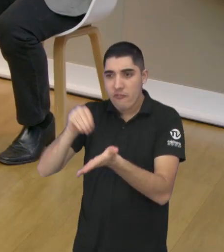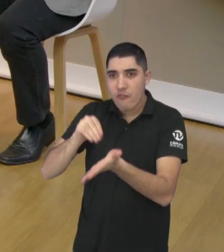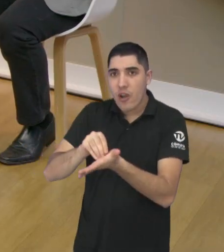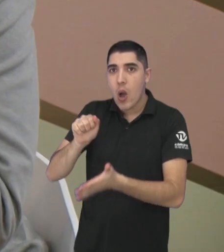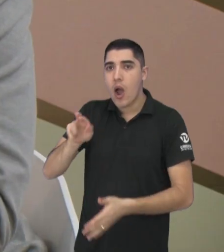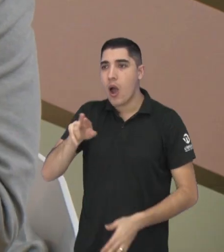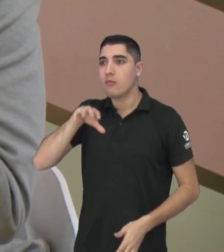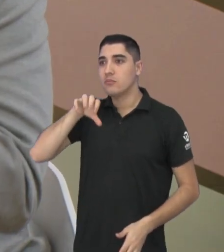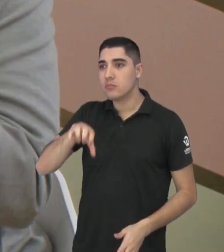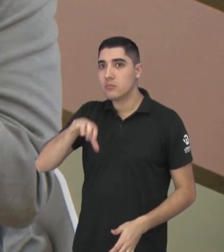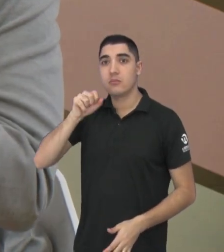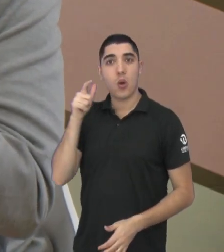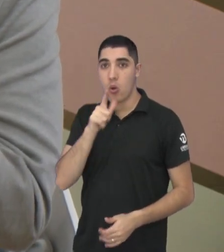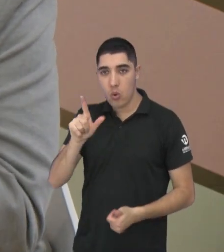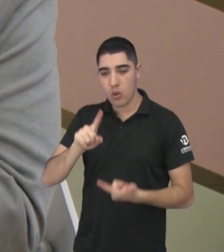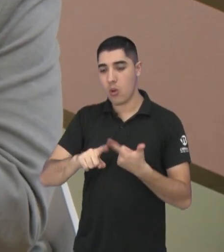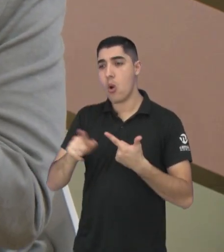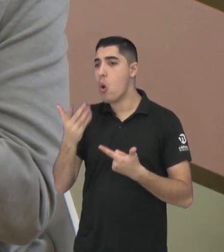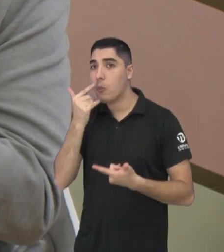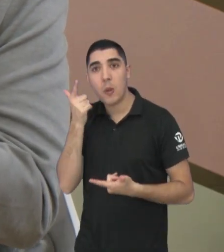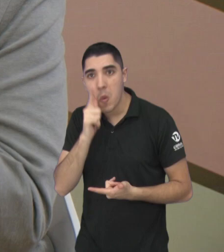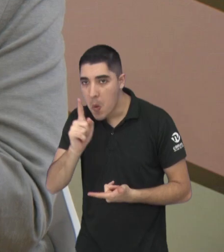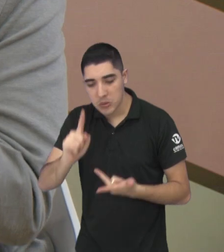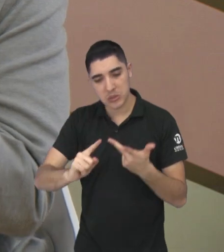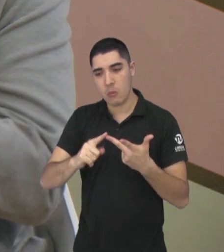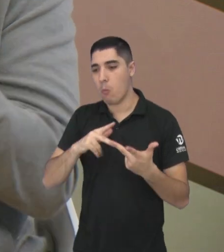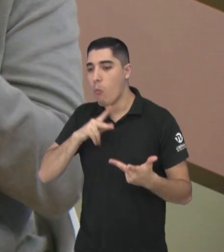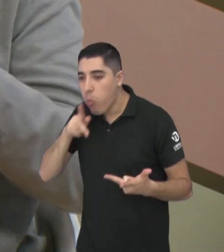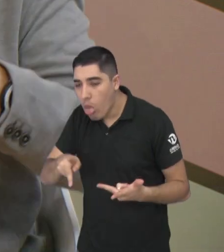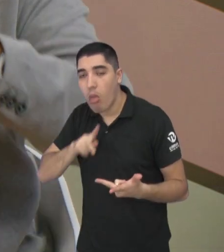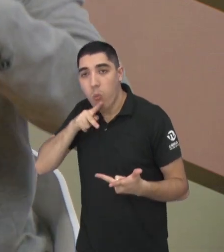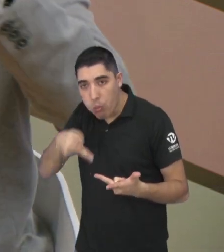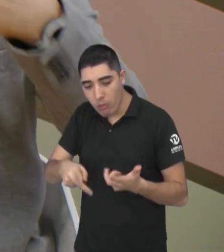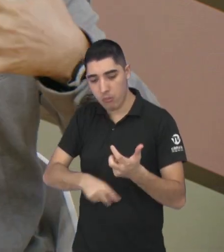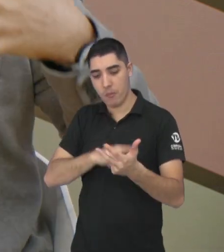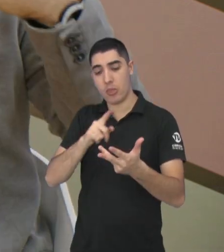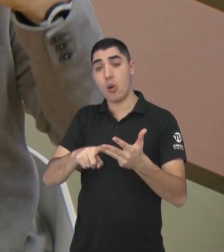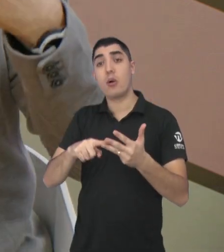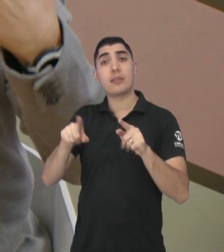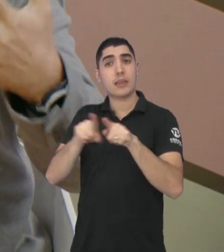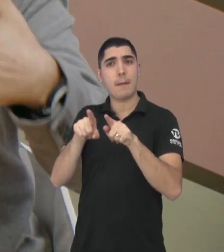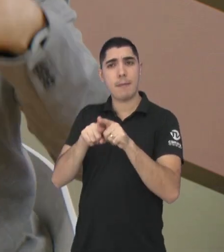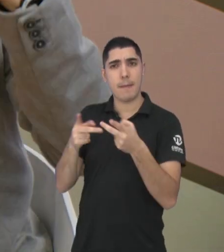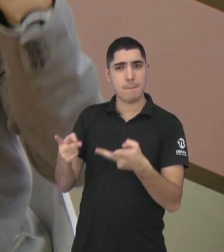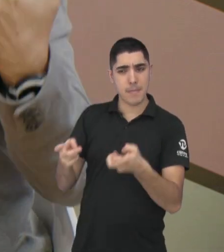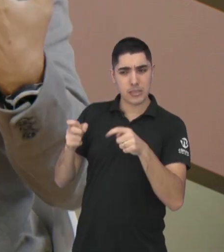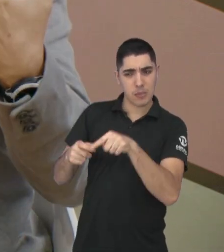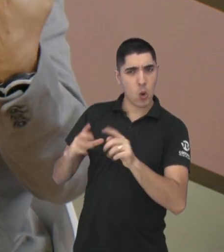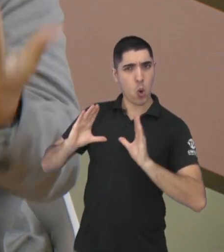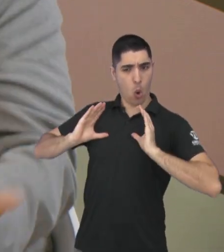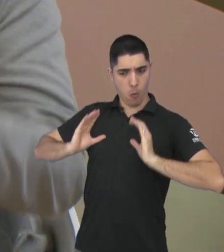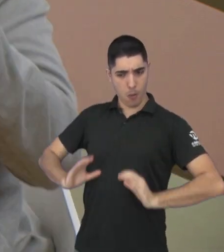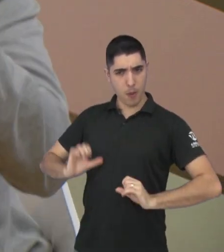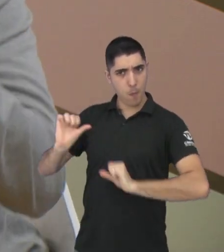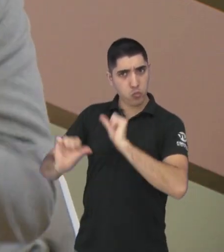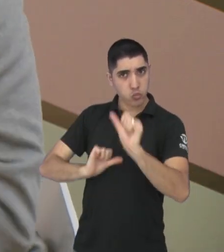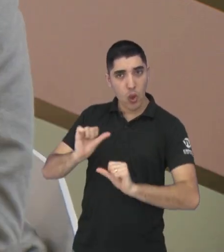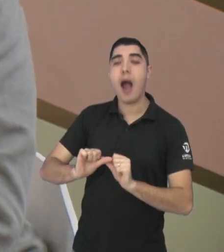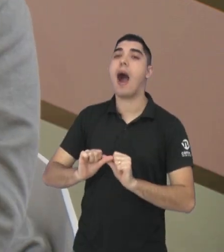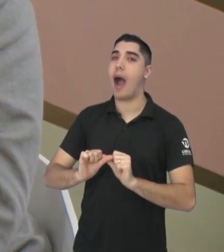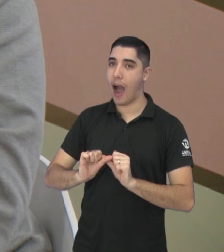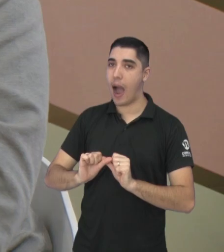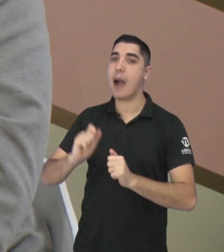ar, se tiver prostrado, se não tiver comendo, vomitando e tiver alguma alteração neurológica do comportamento, esses são